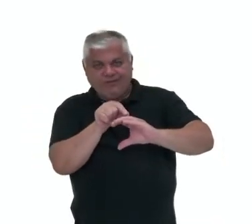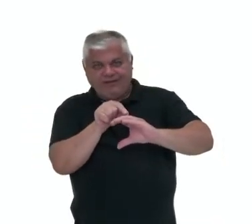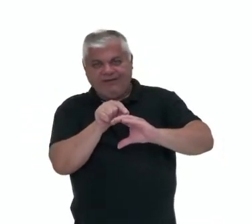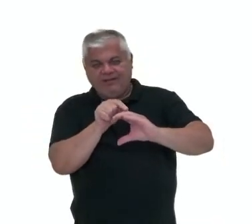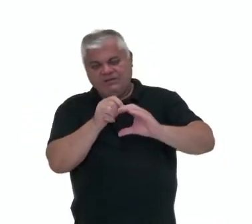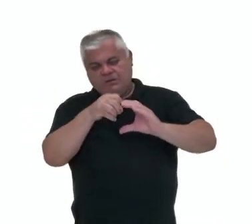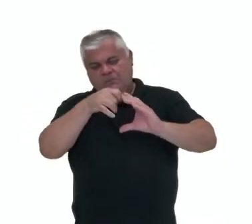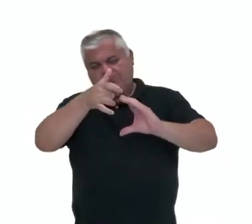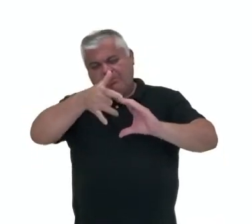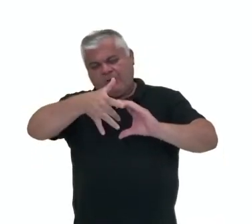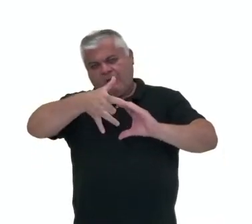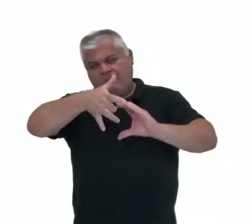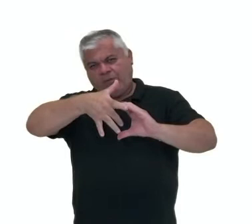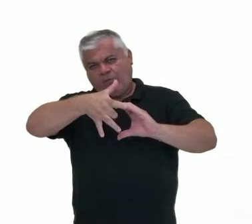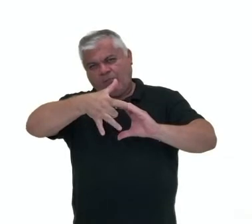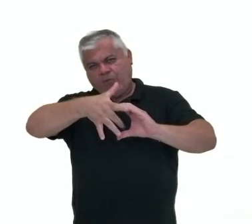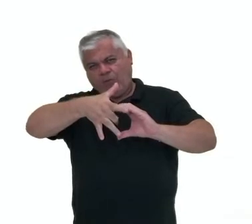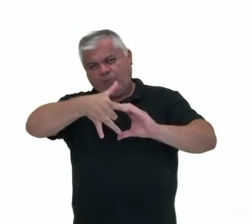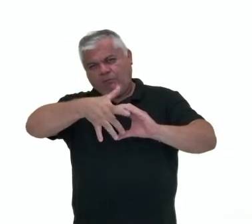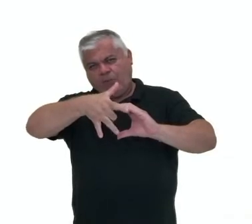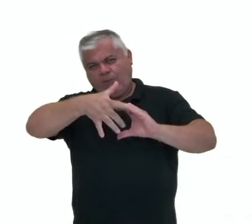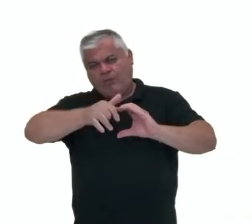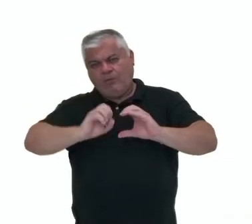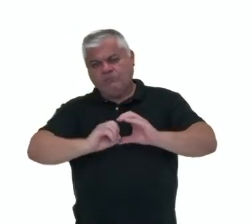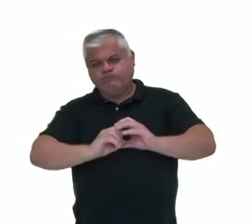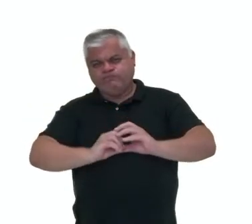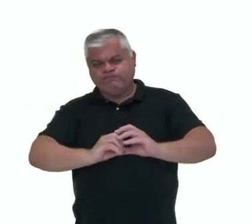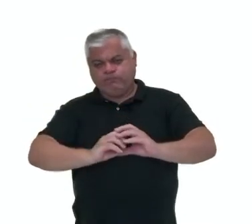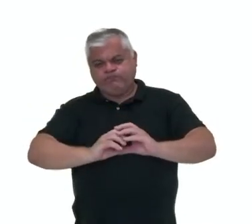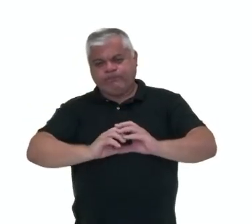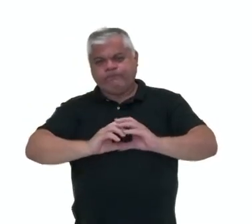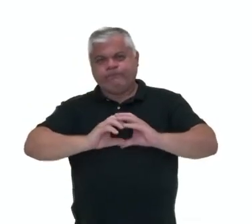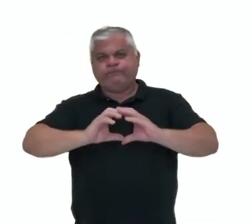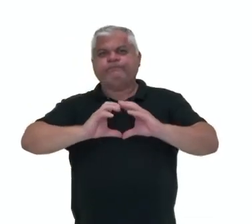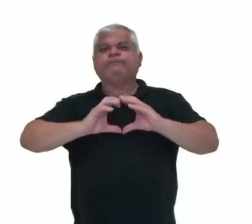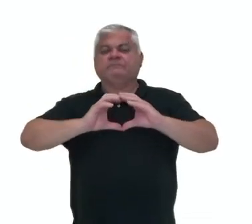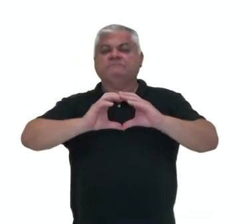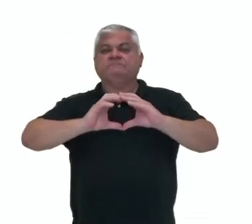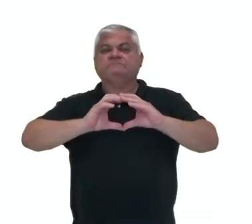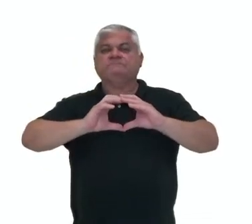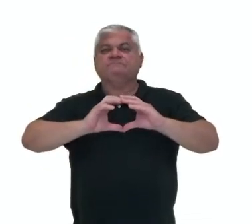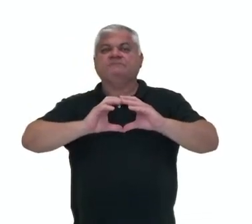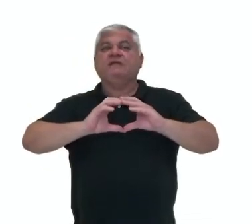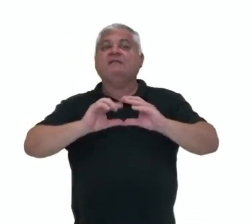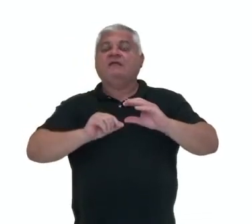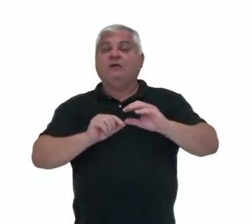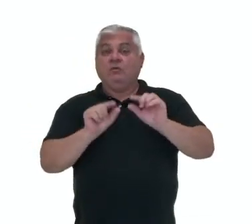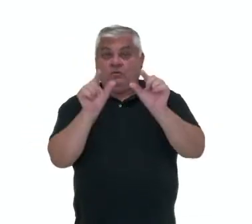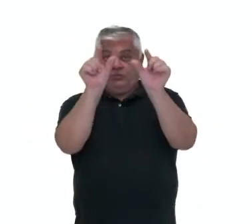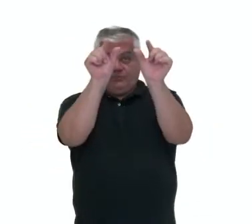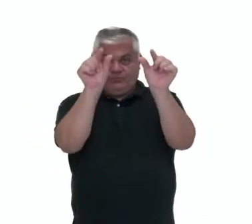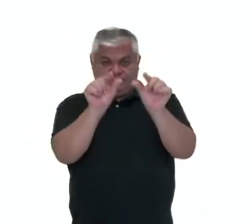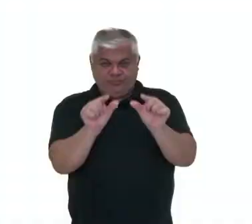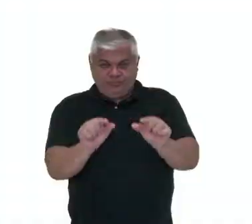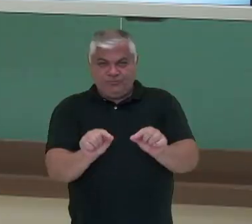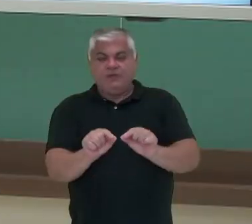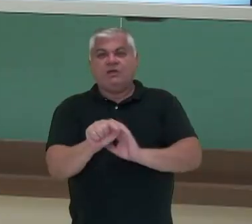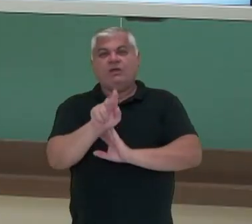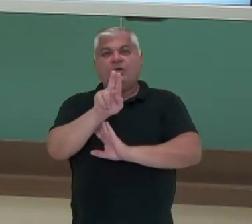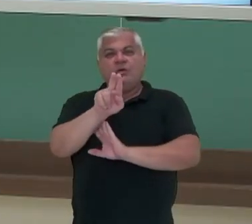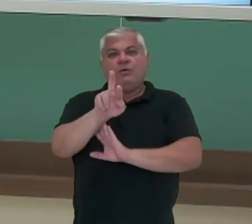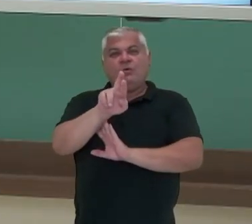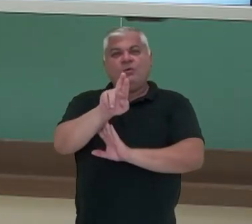qual passa a urina até o exterior do corpo. Então, aqui nós vamos encontrar